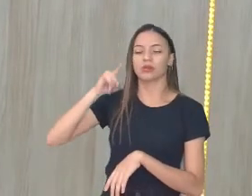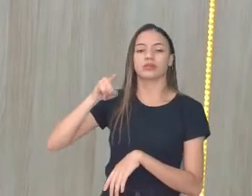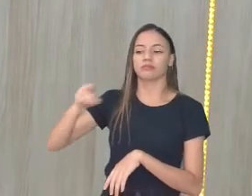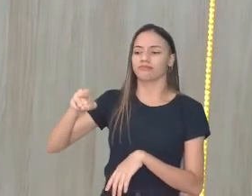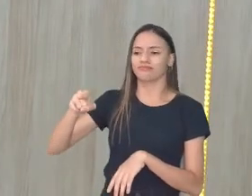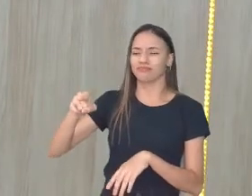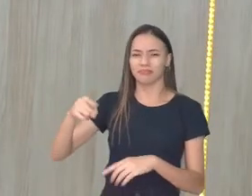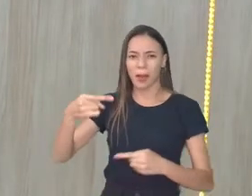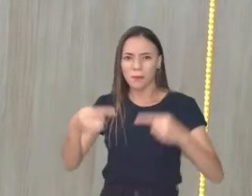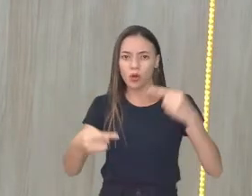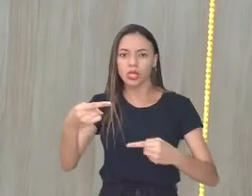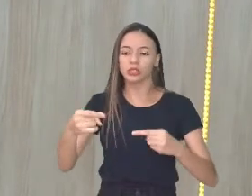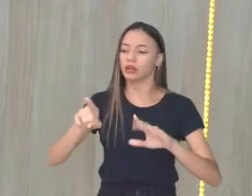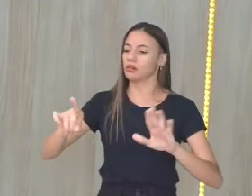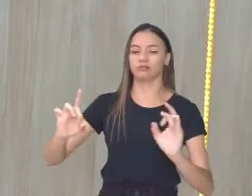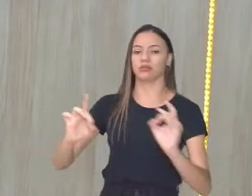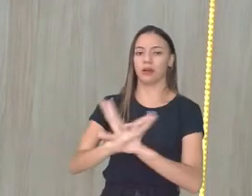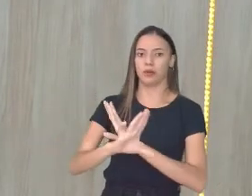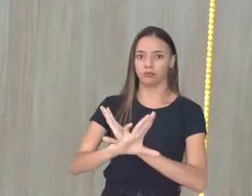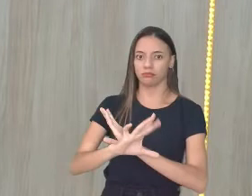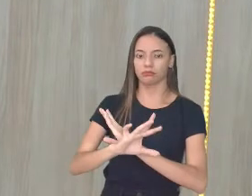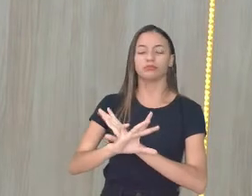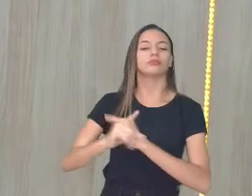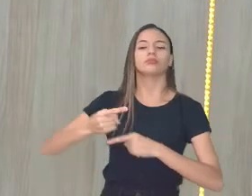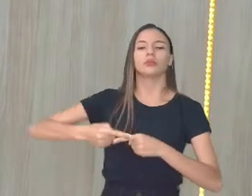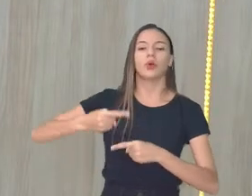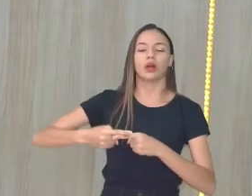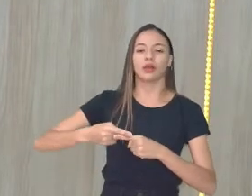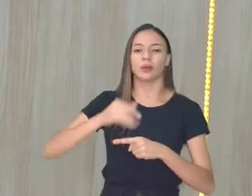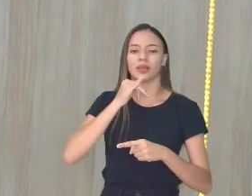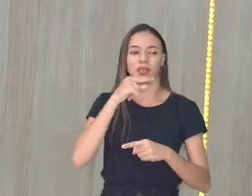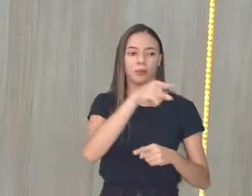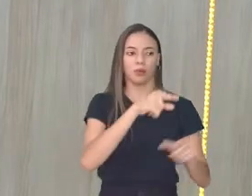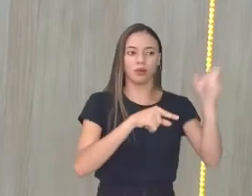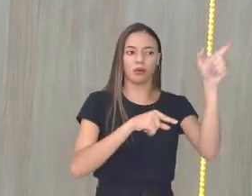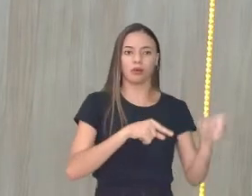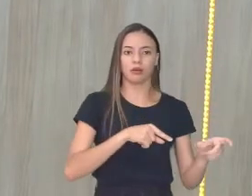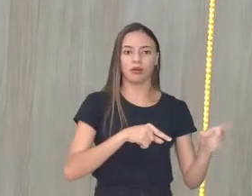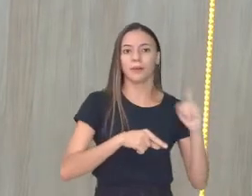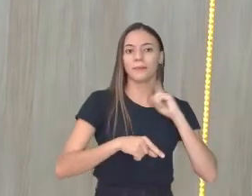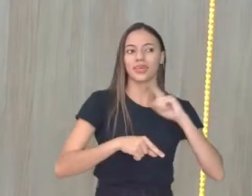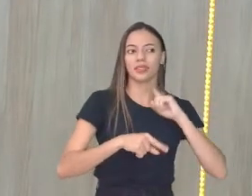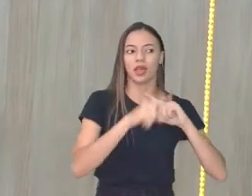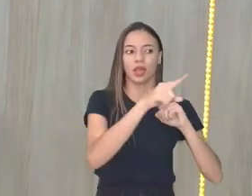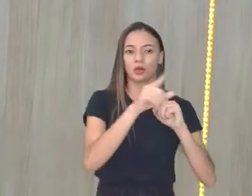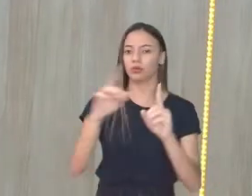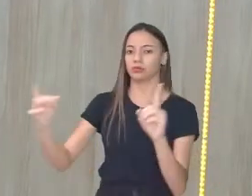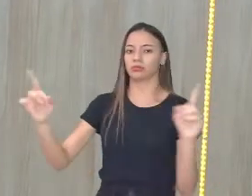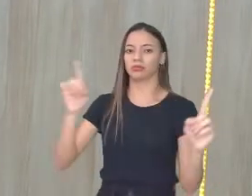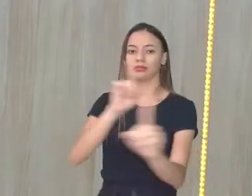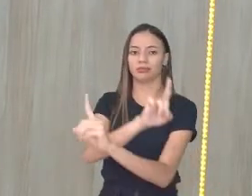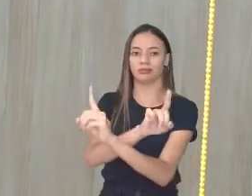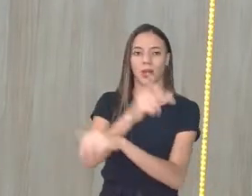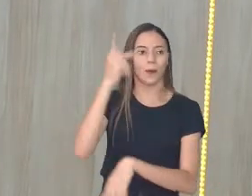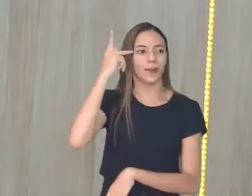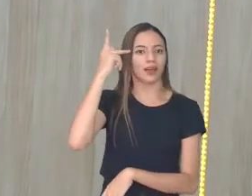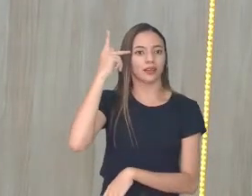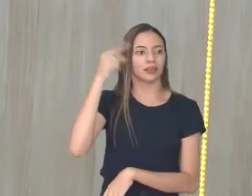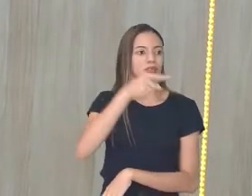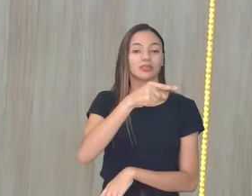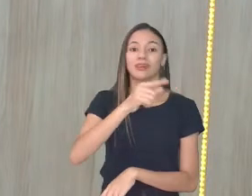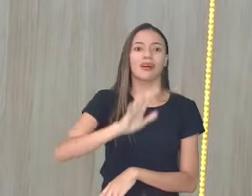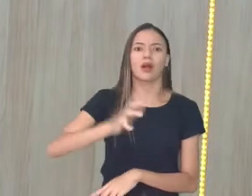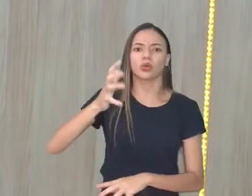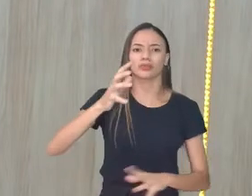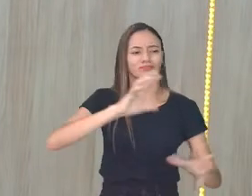negócio, né? Indicando no lugar do mineiro, né, um paulista, e tudo isso vai desencadear em uma